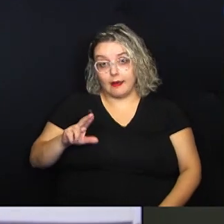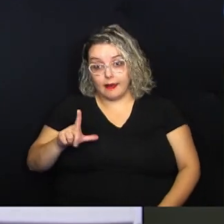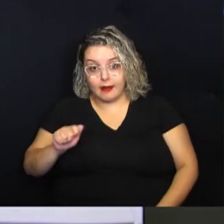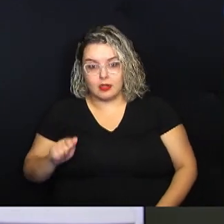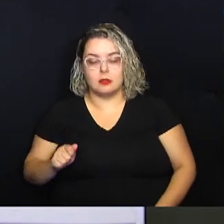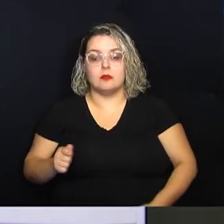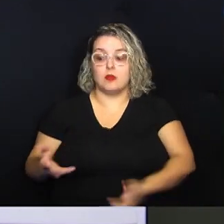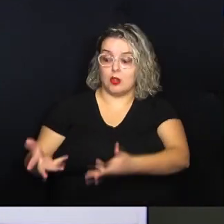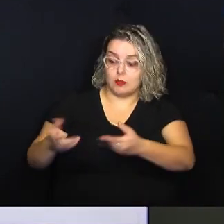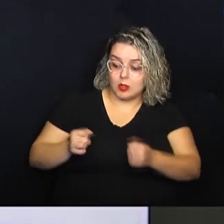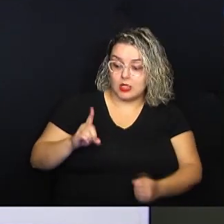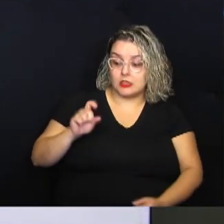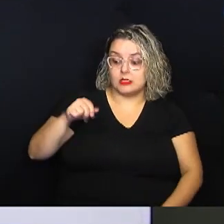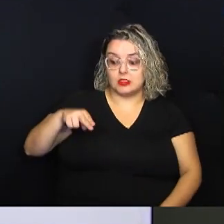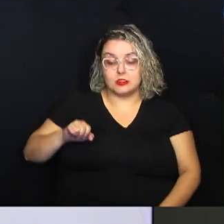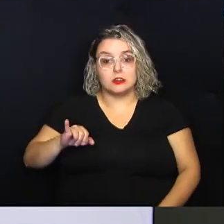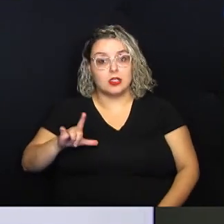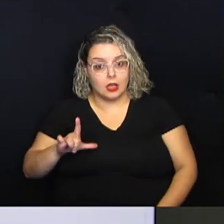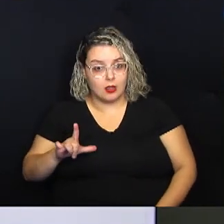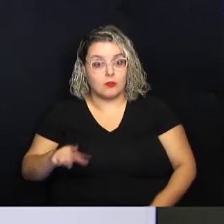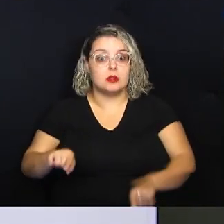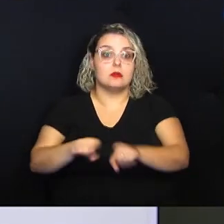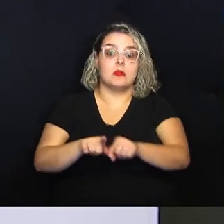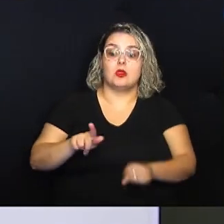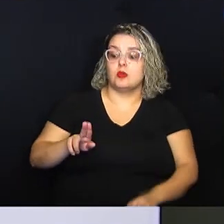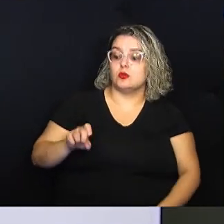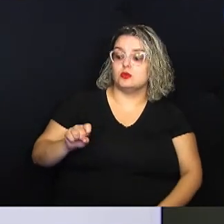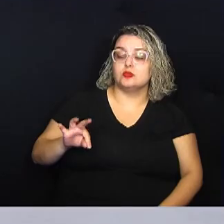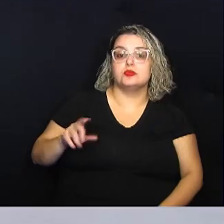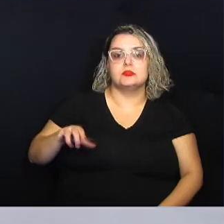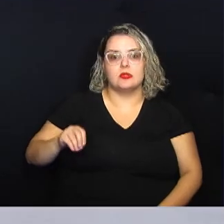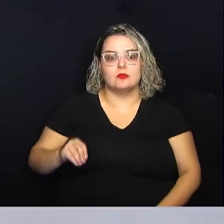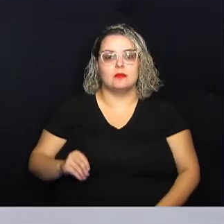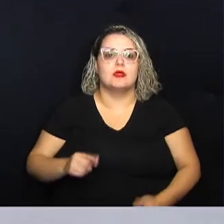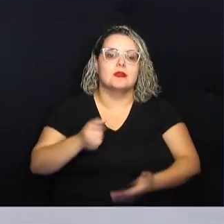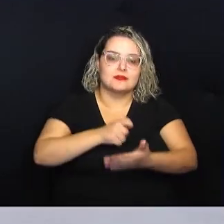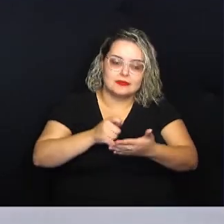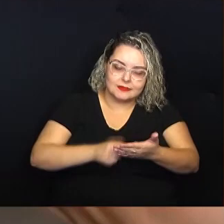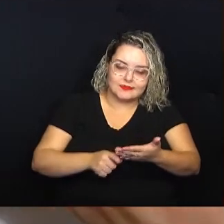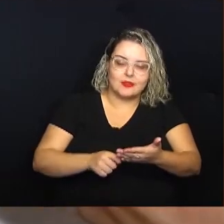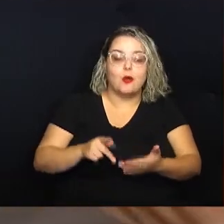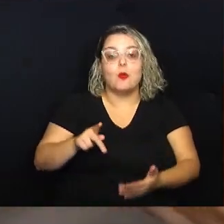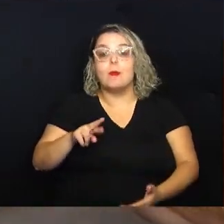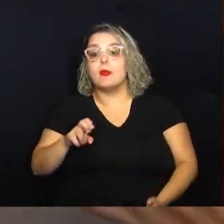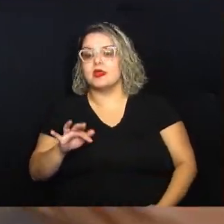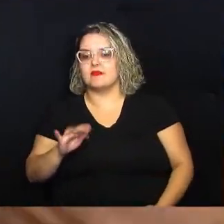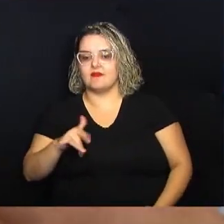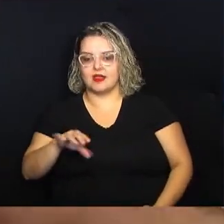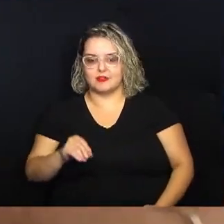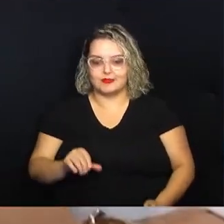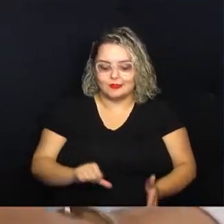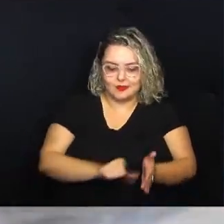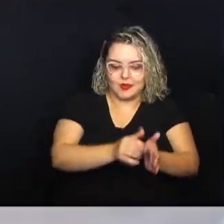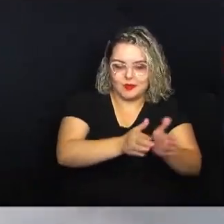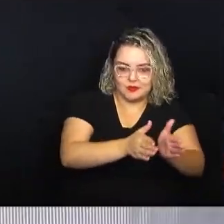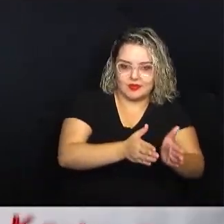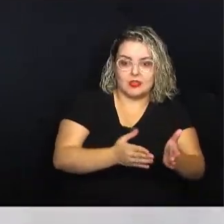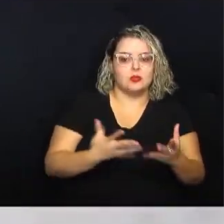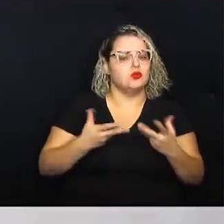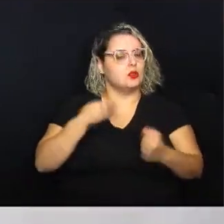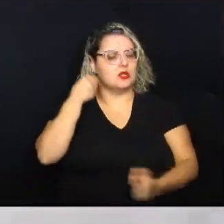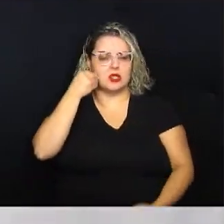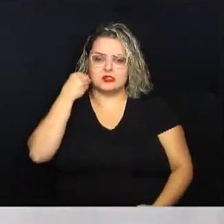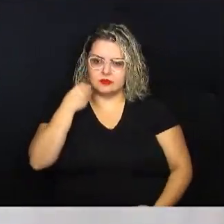convidada por Daniel e Gustavo para escrever o prefácio da história. Carla trouxe toda a sua experiência na psicologia e